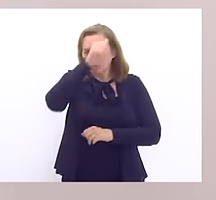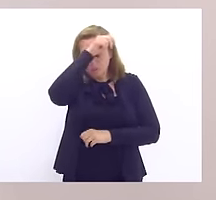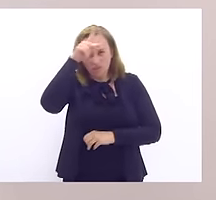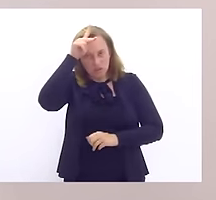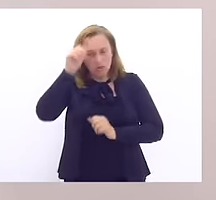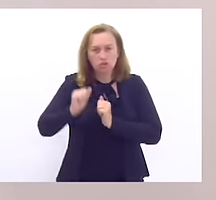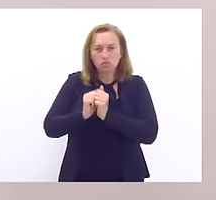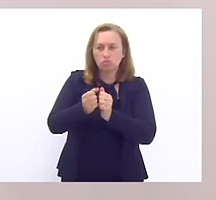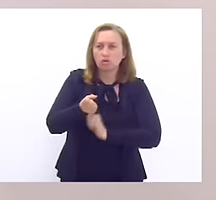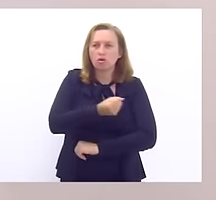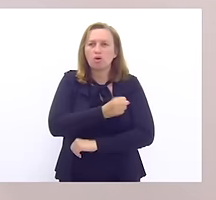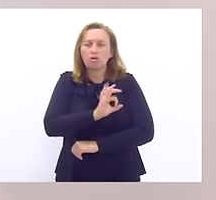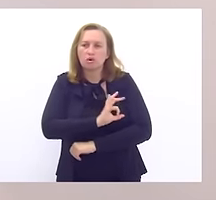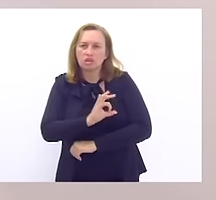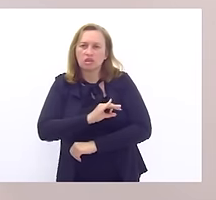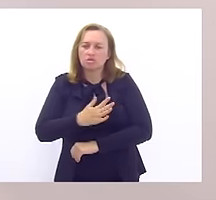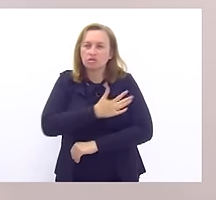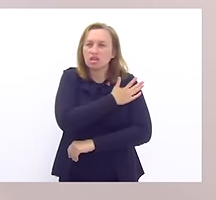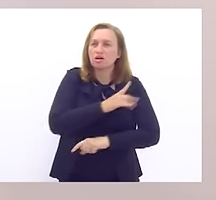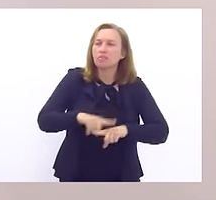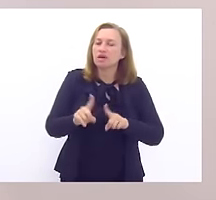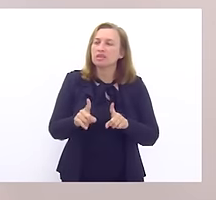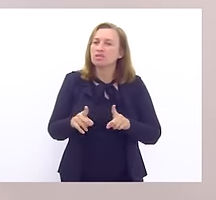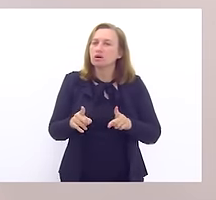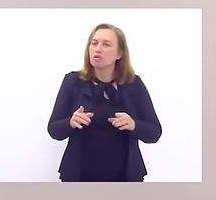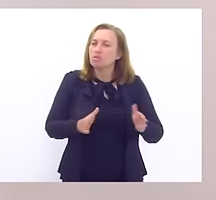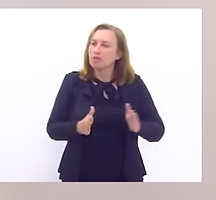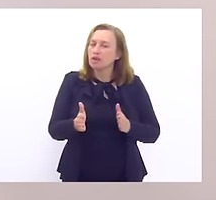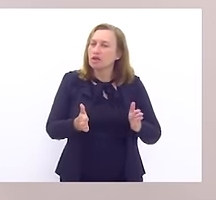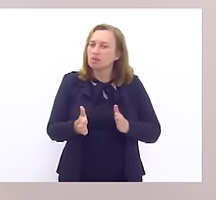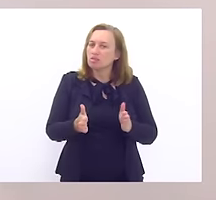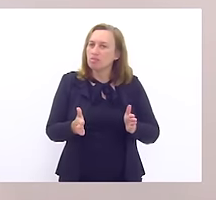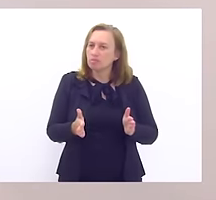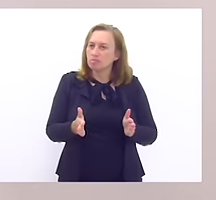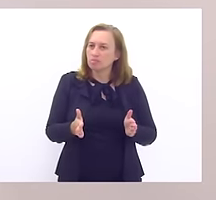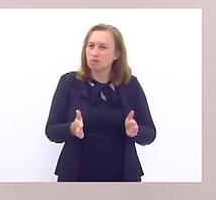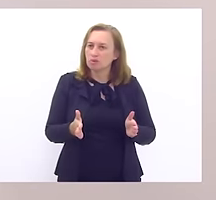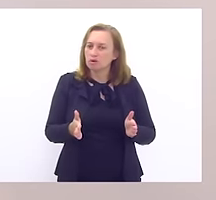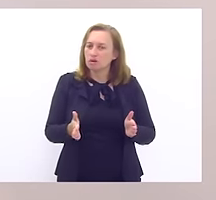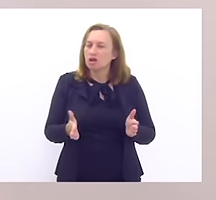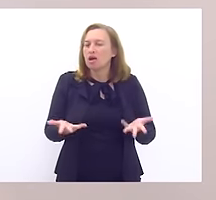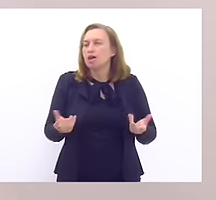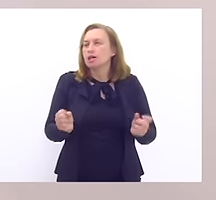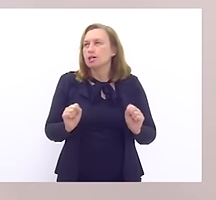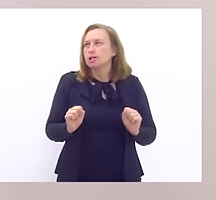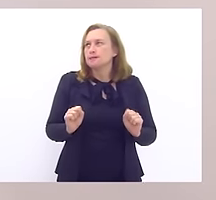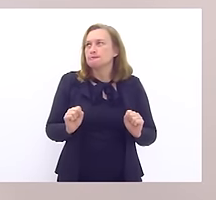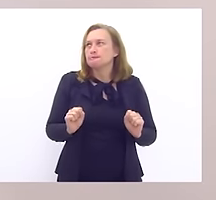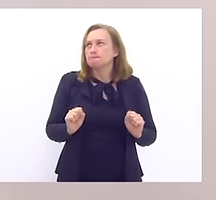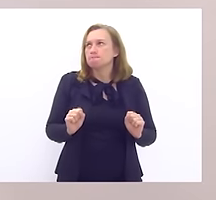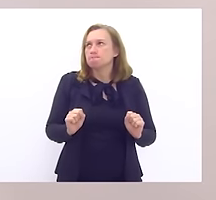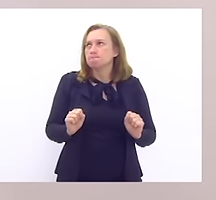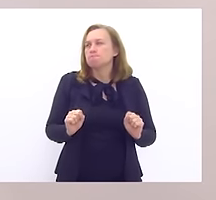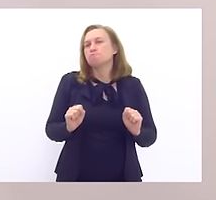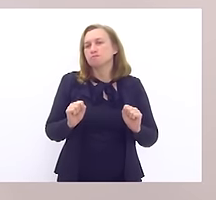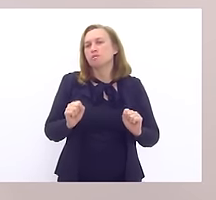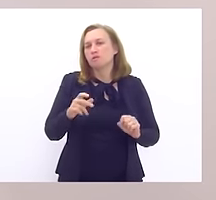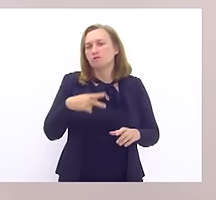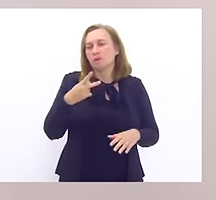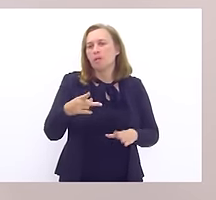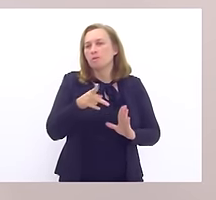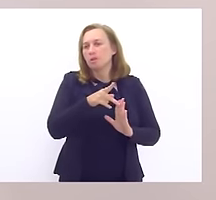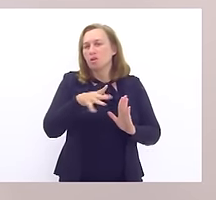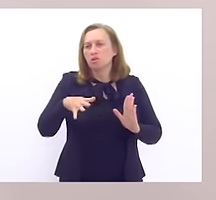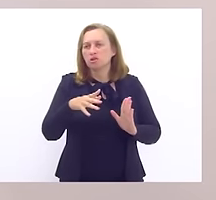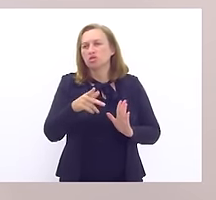mas só para tirar a atribuição temporariamente E aí acredito eu de forma o jurídico pode sacramentar isso seja por uma